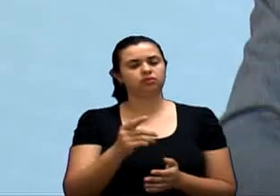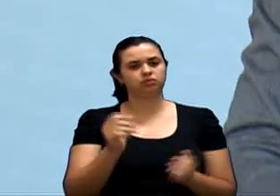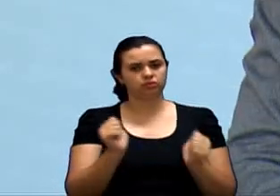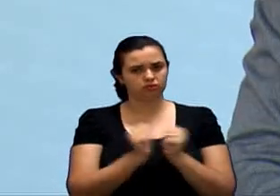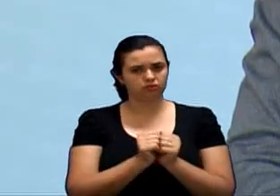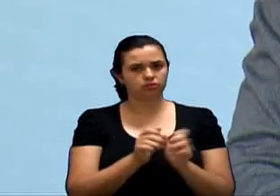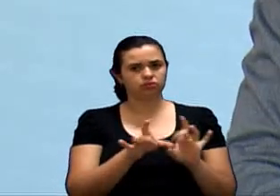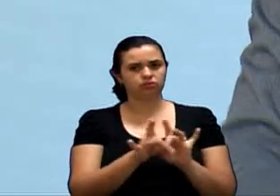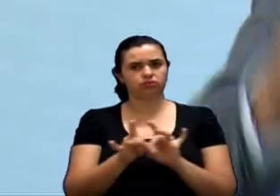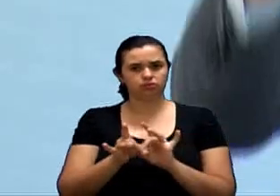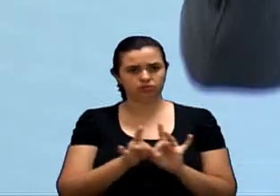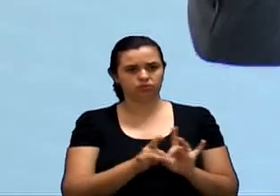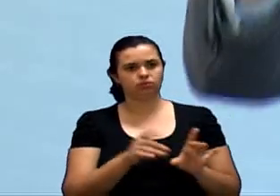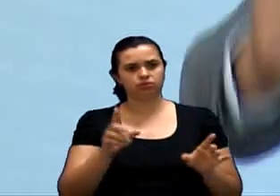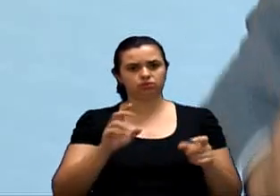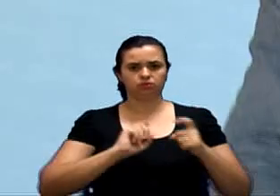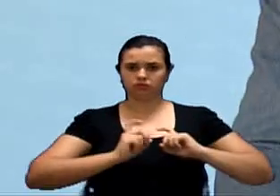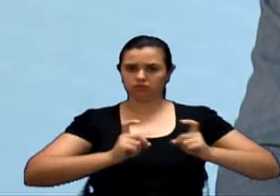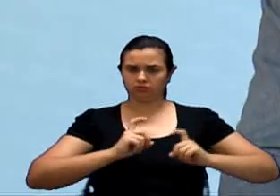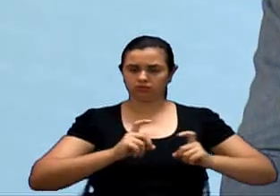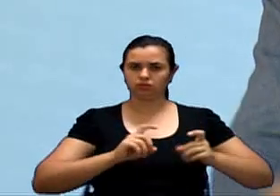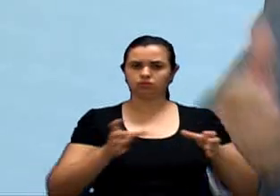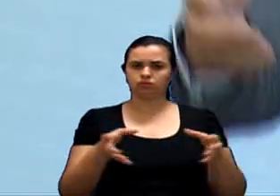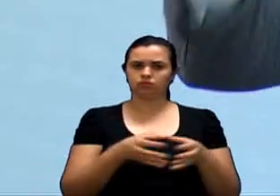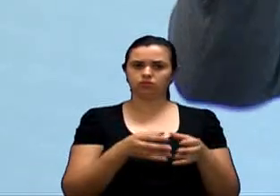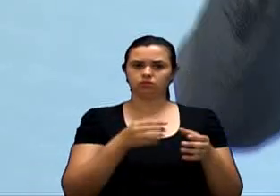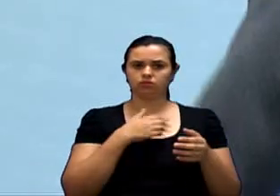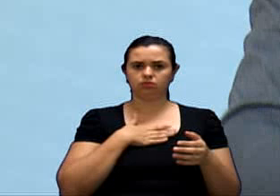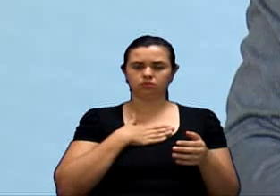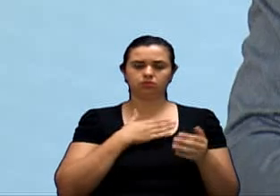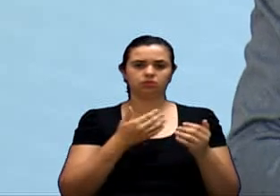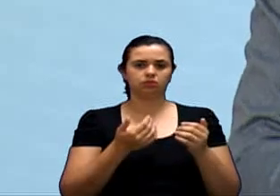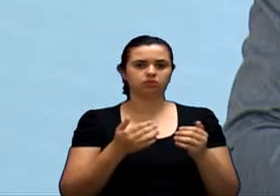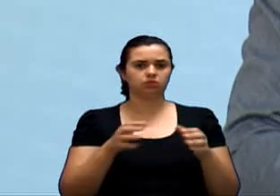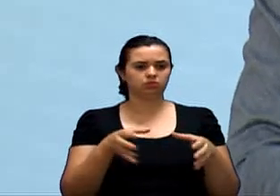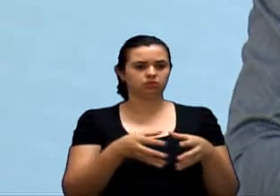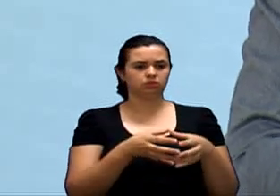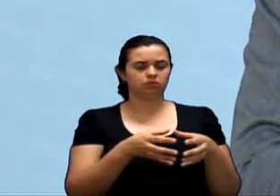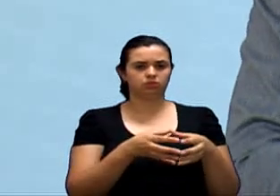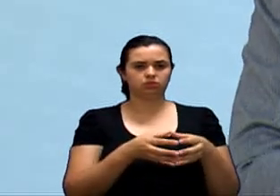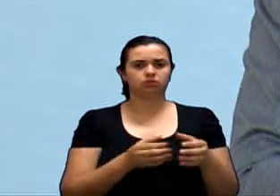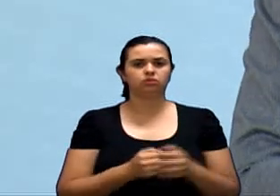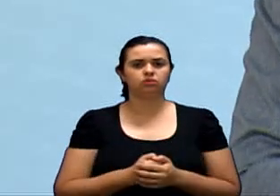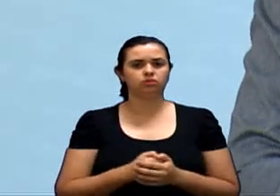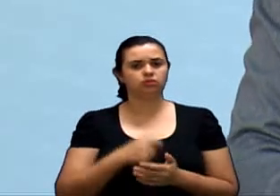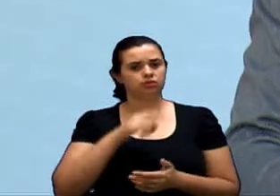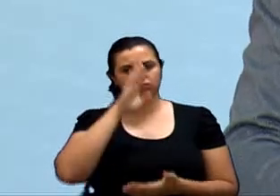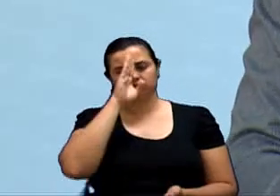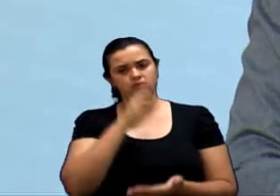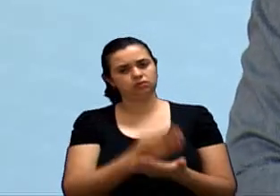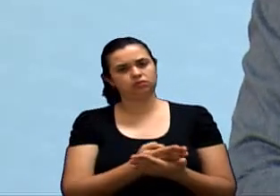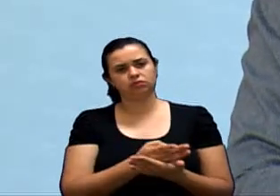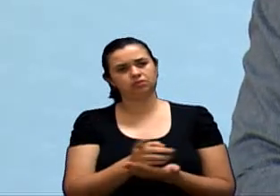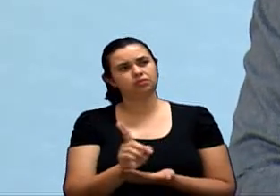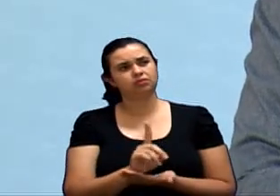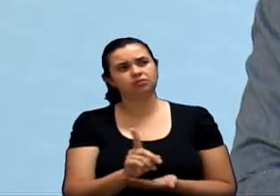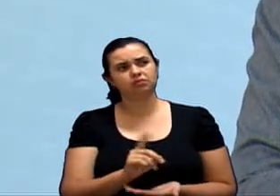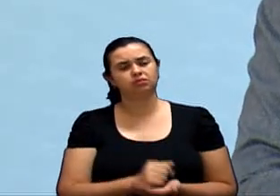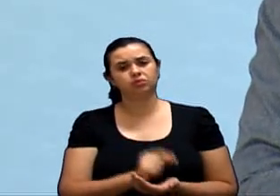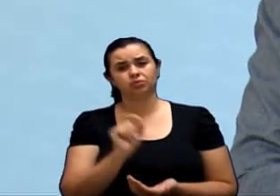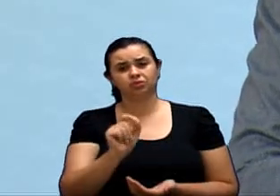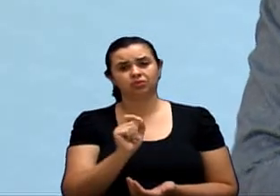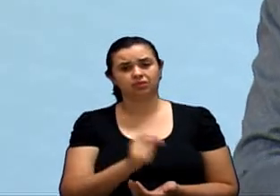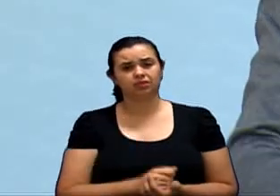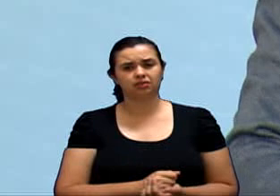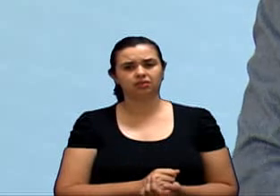fizemos uma reunião ao meu gabinete, com um grupo de pessoas. Eu não quero acreditar de forma hipótese alguma que há algum tipo de